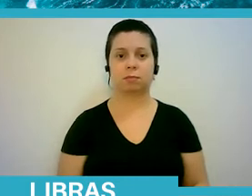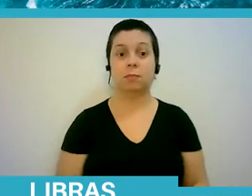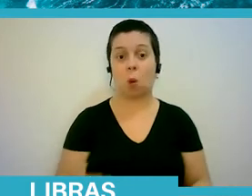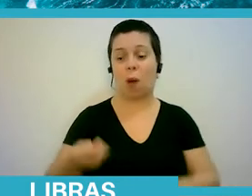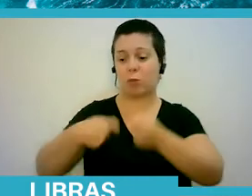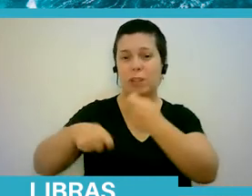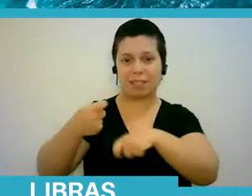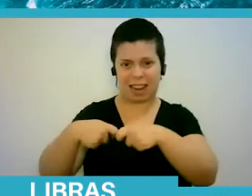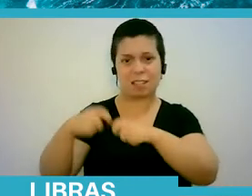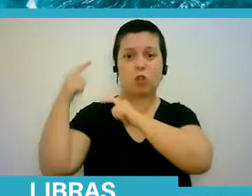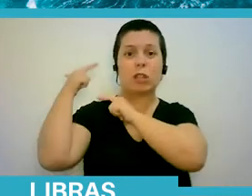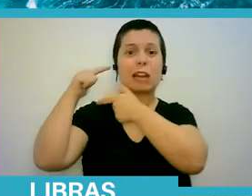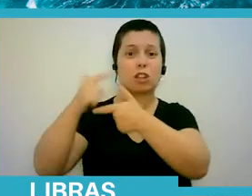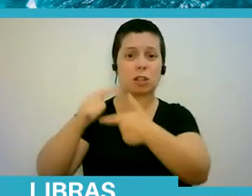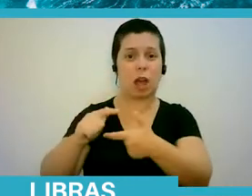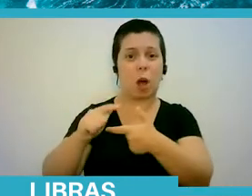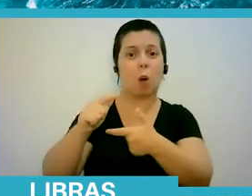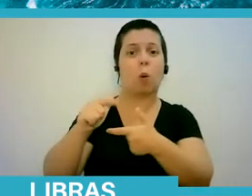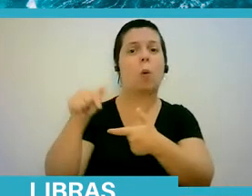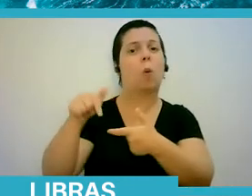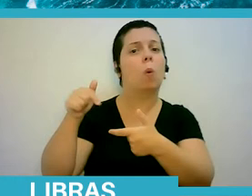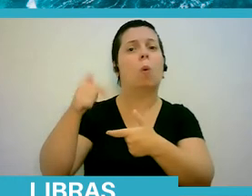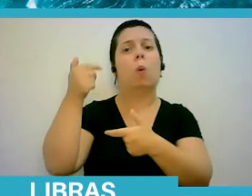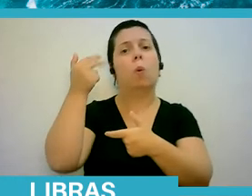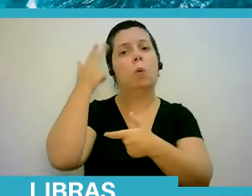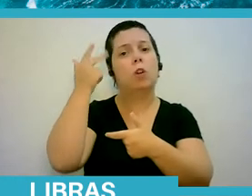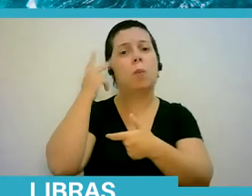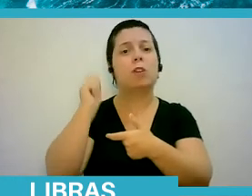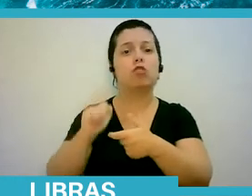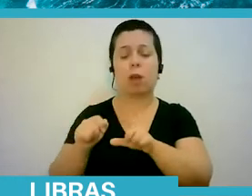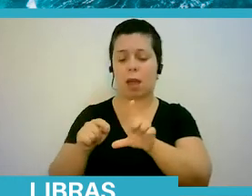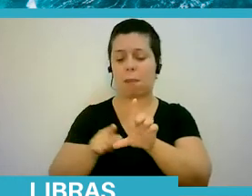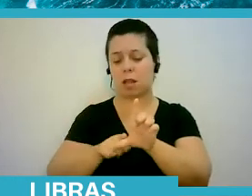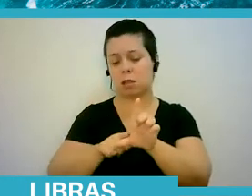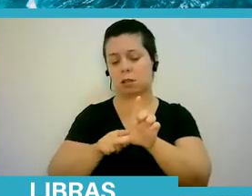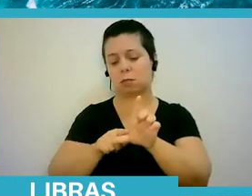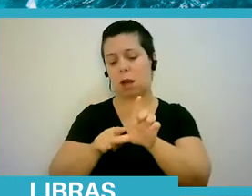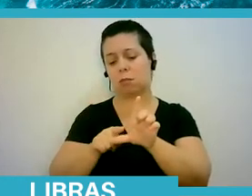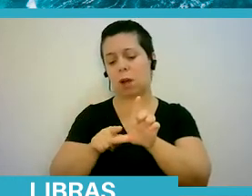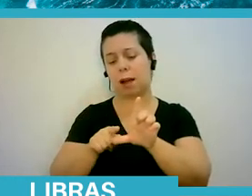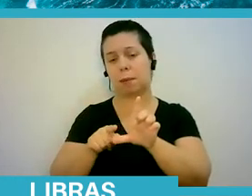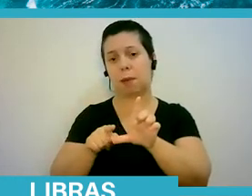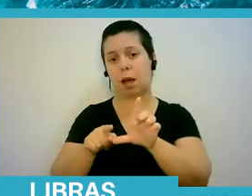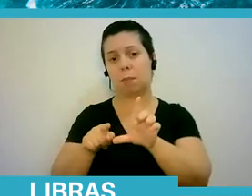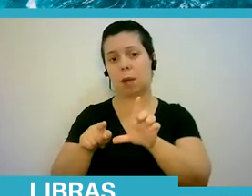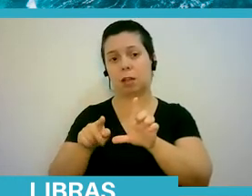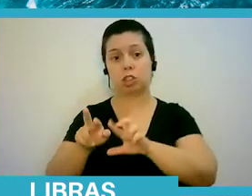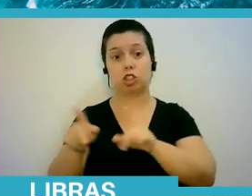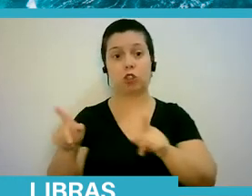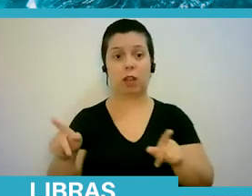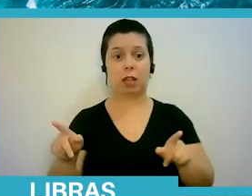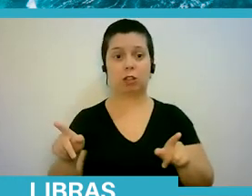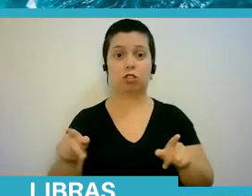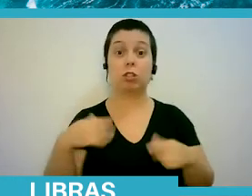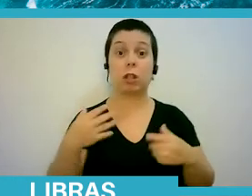tradicional, que normalmente está atrelado a um crescimento, um negócio com um crescimento um pouco mais linear. Então, normalmente, o empreendedorismo que a gente